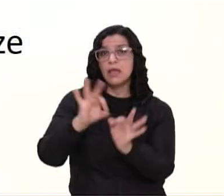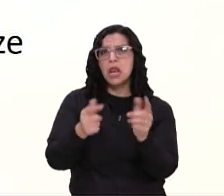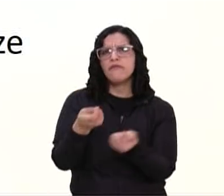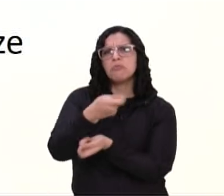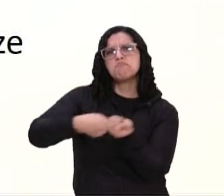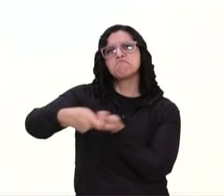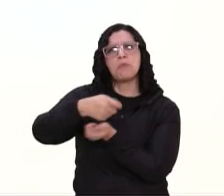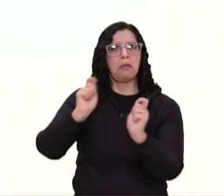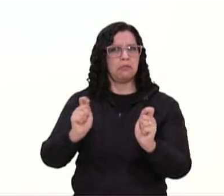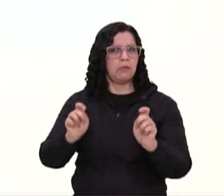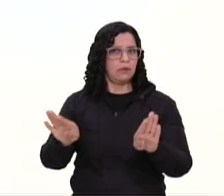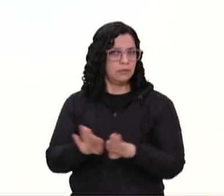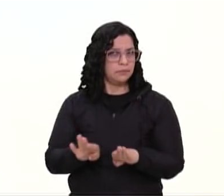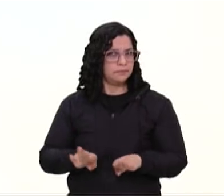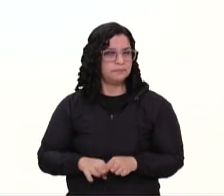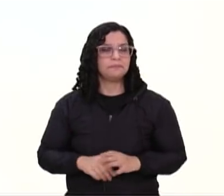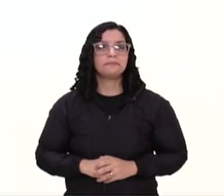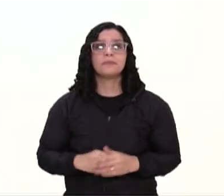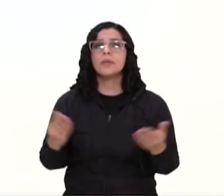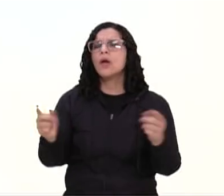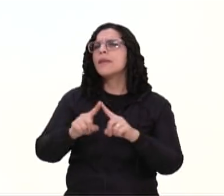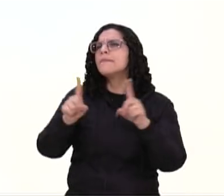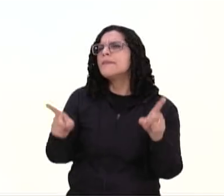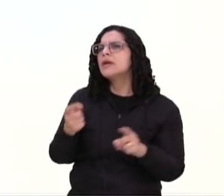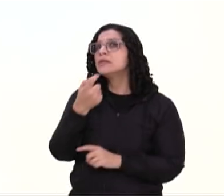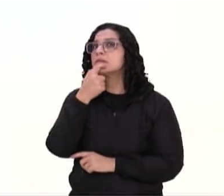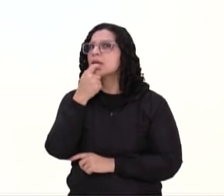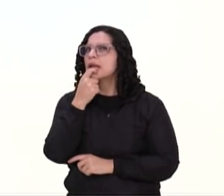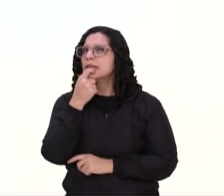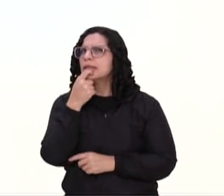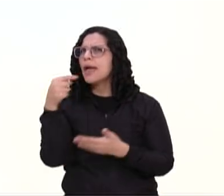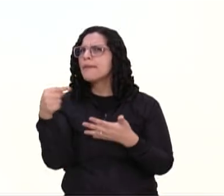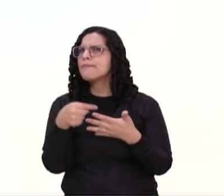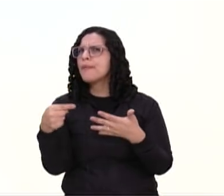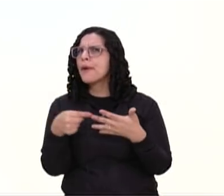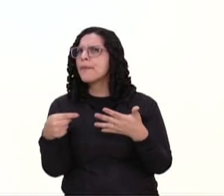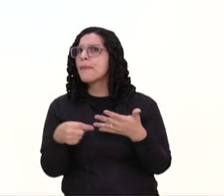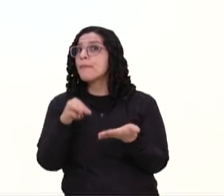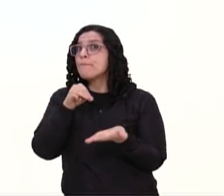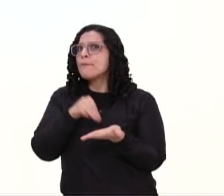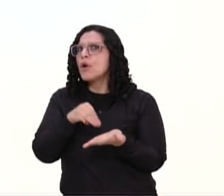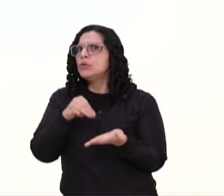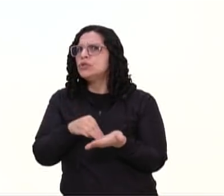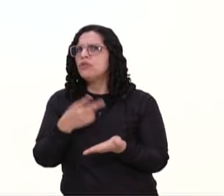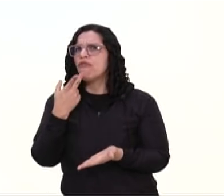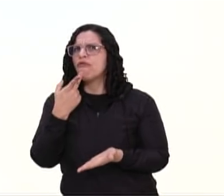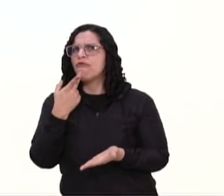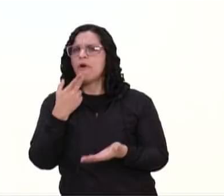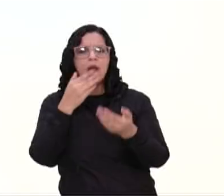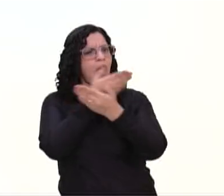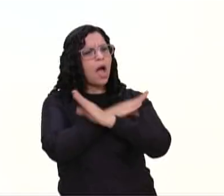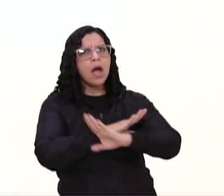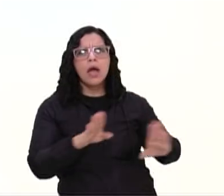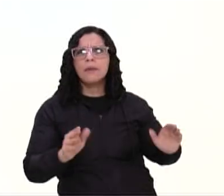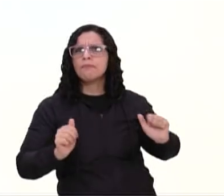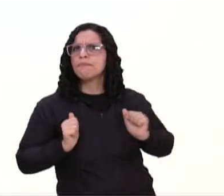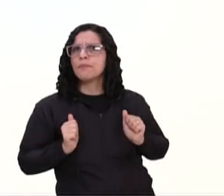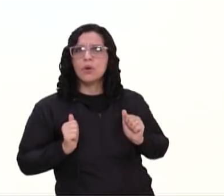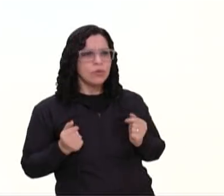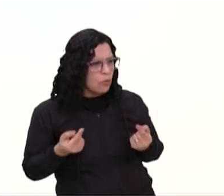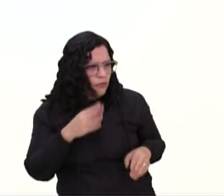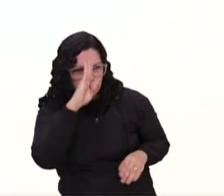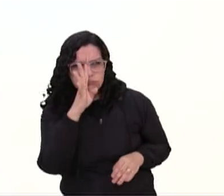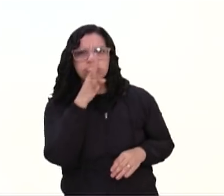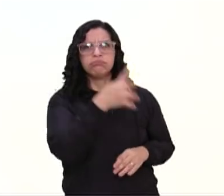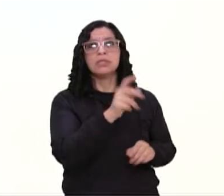13 colônias, certo? Mas a Inglaterra, por vários motivos, ela vai tentar impor o fim dessa negligência. Acontece